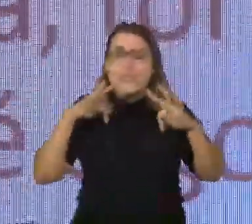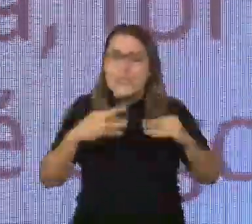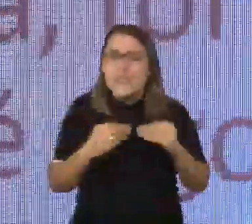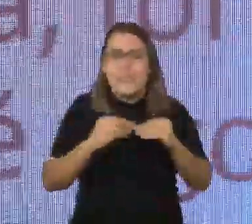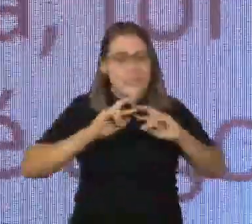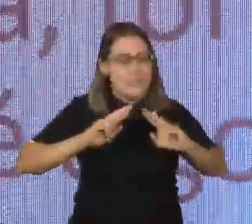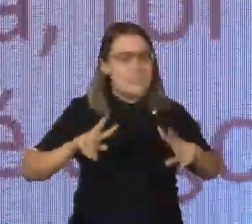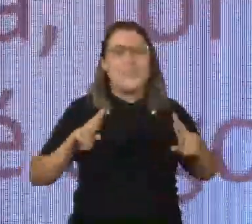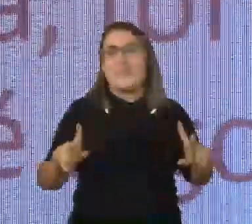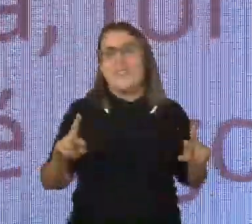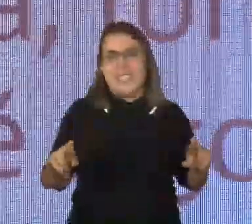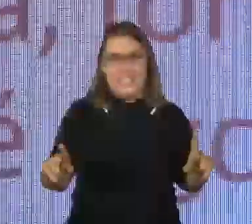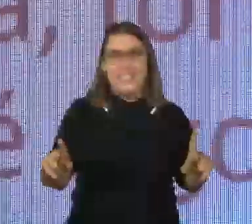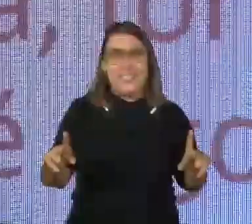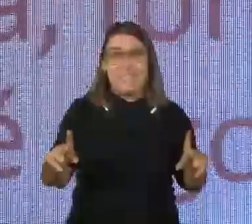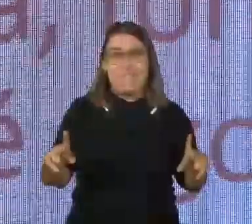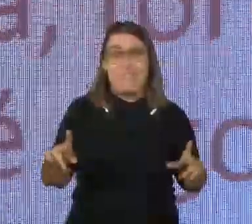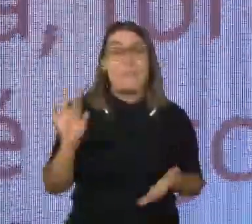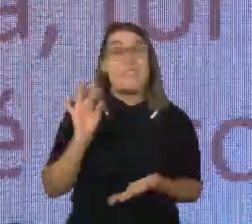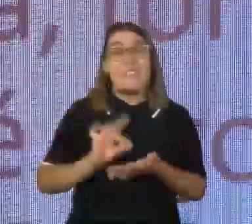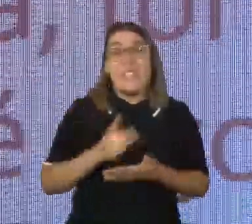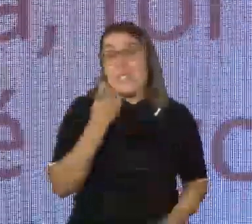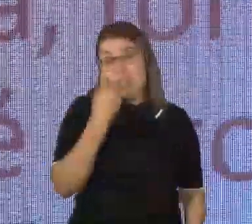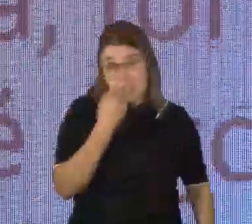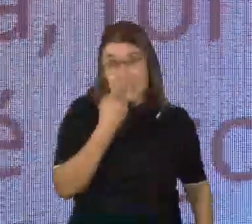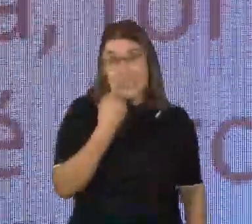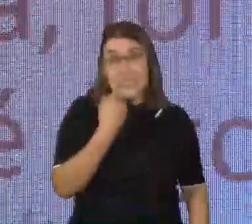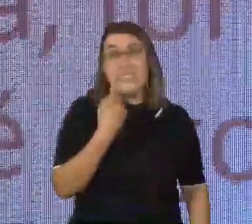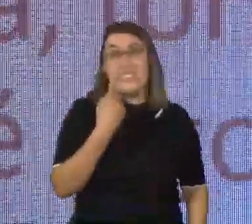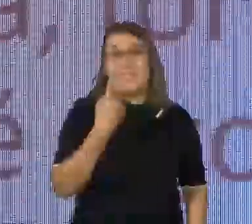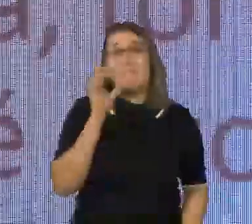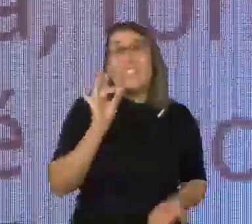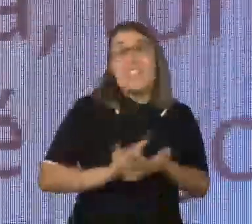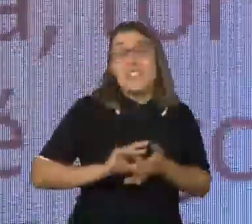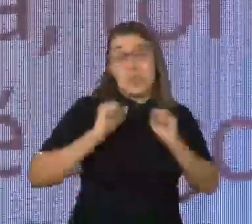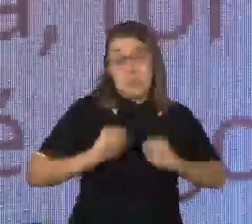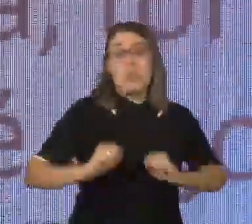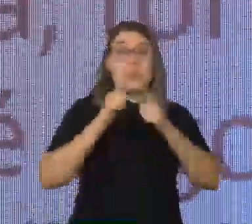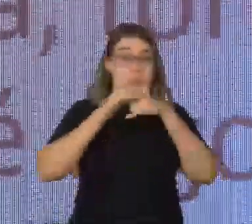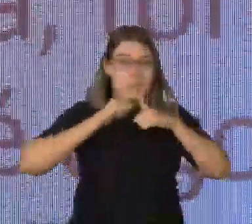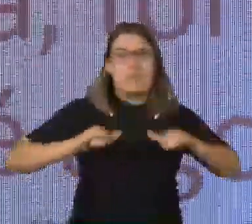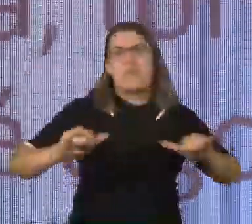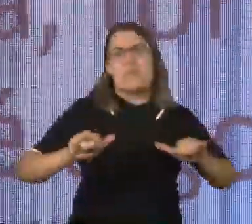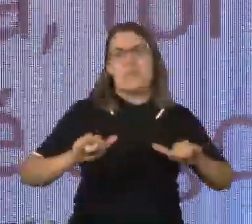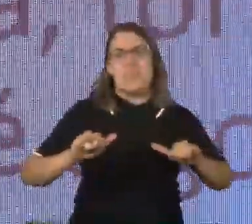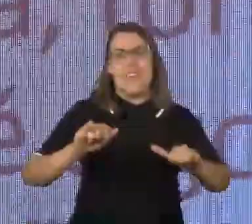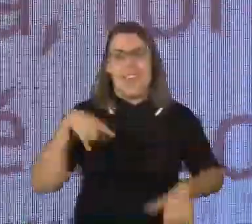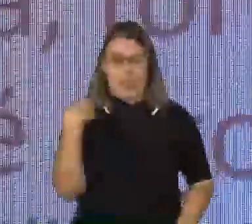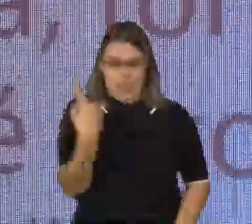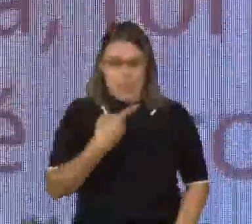somos diferentes. Afinal, essa é a única semelhança que nós, seres humanos, temos entre nós, as